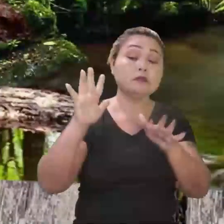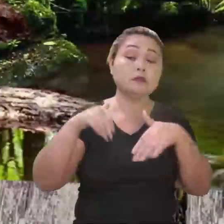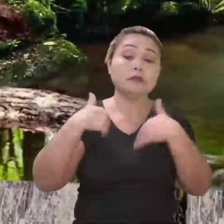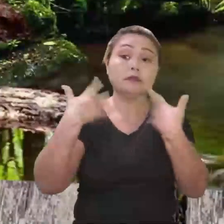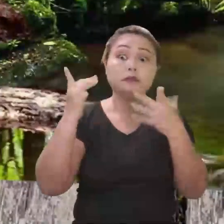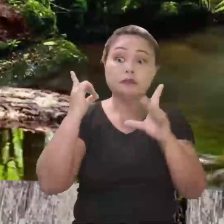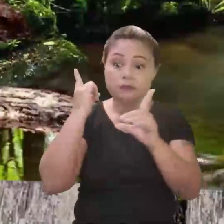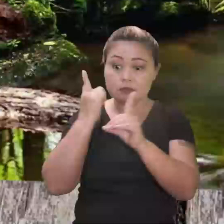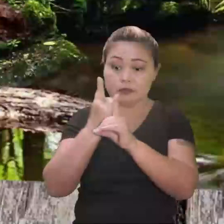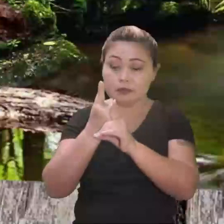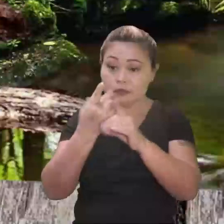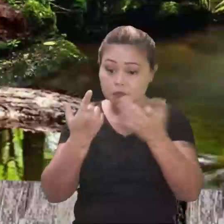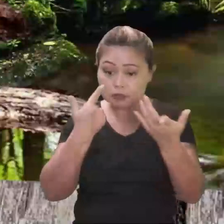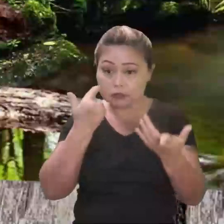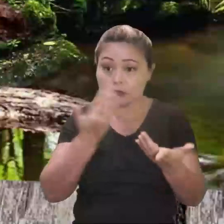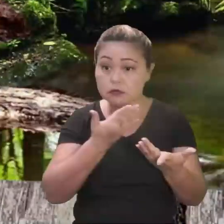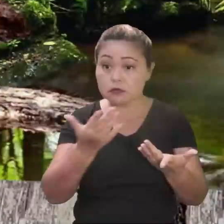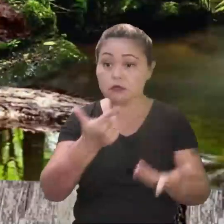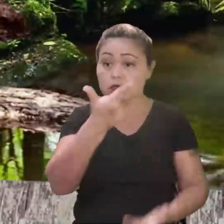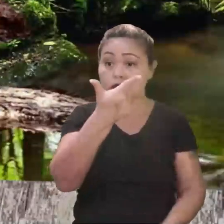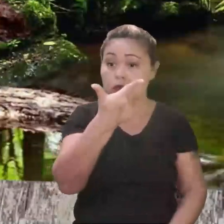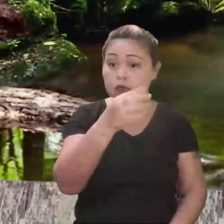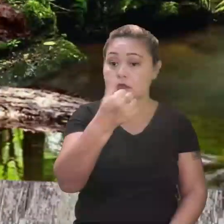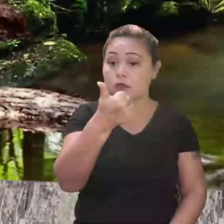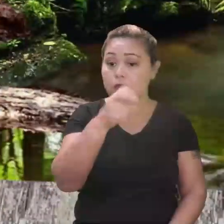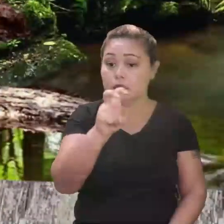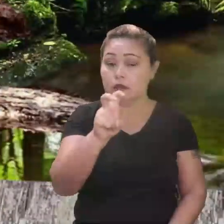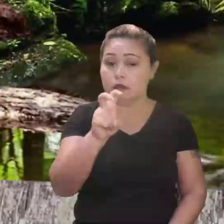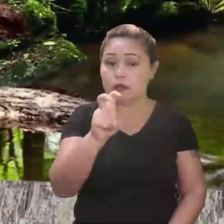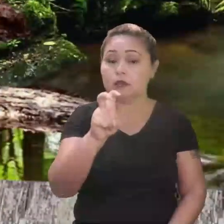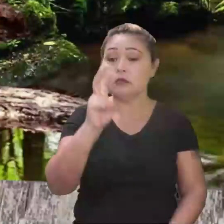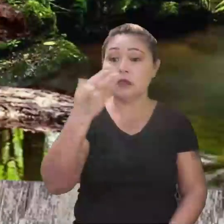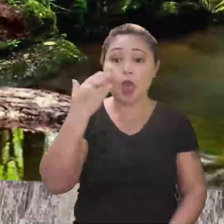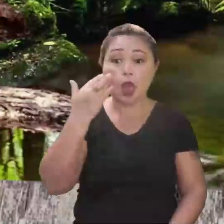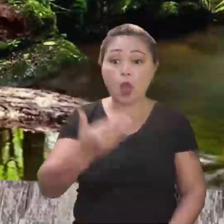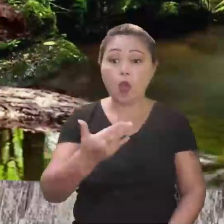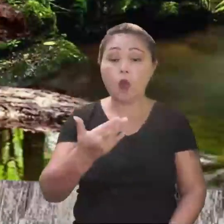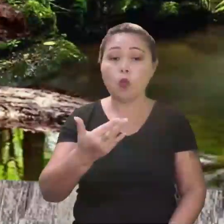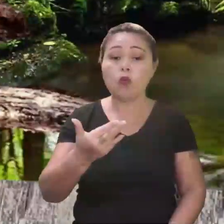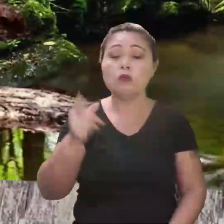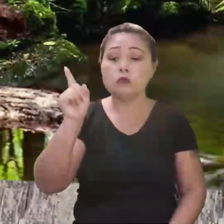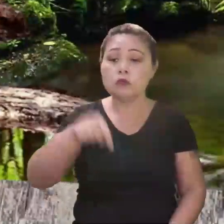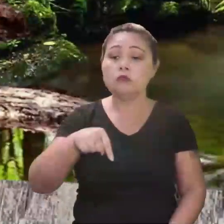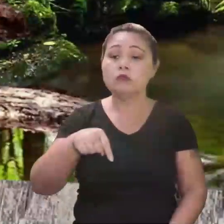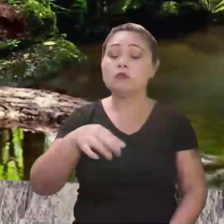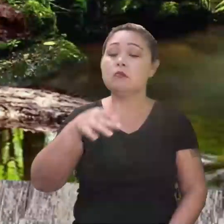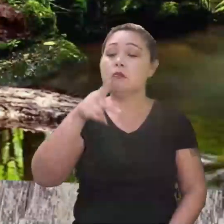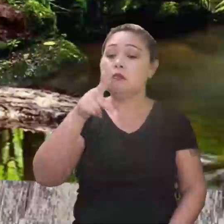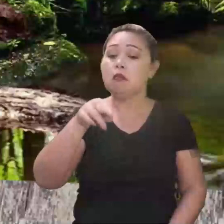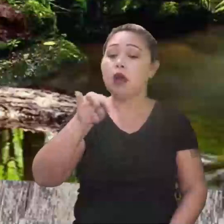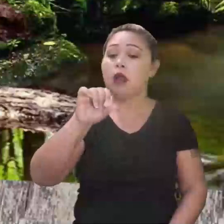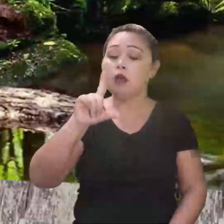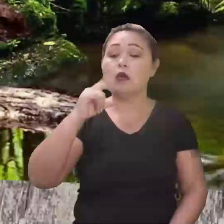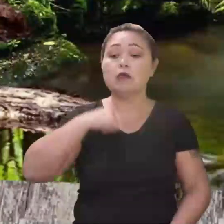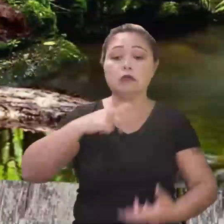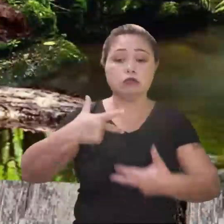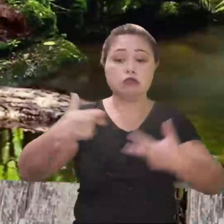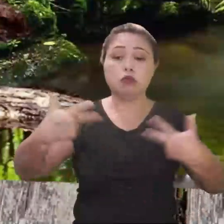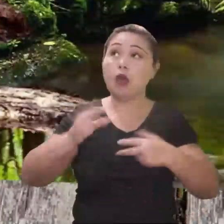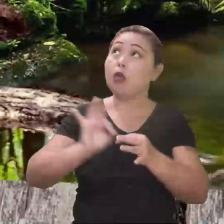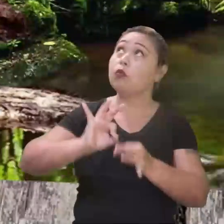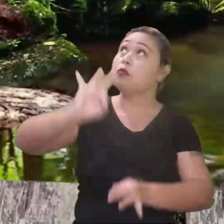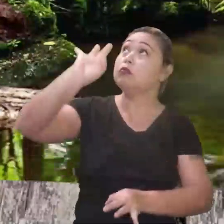se descobriu, né, em 2015, essas paleontocas que constataram foram feitas por essas